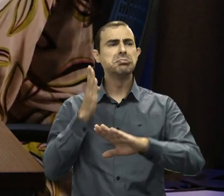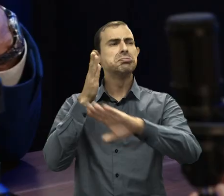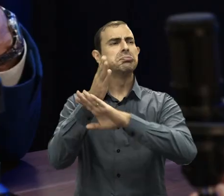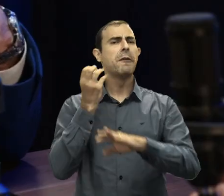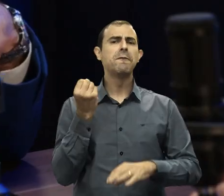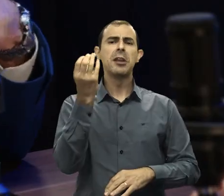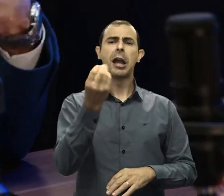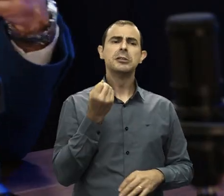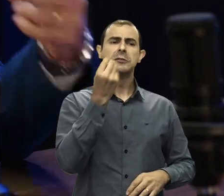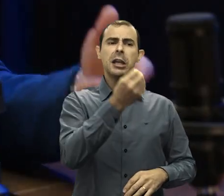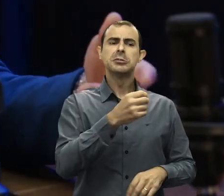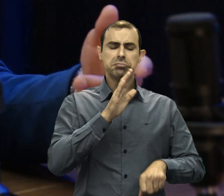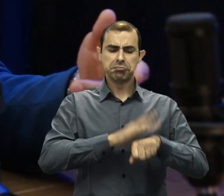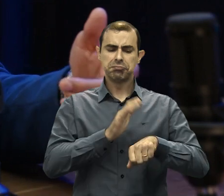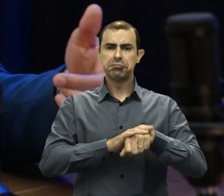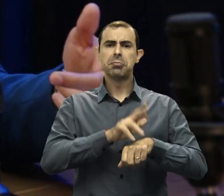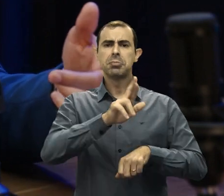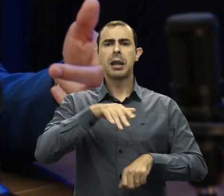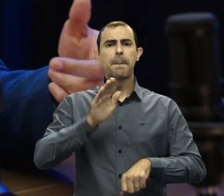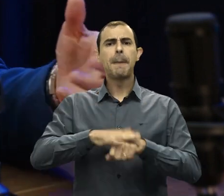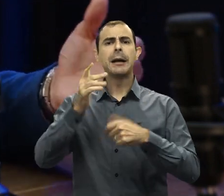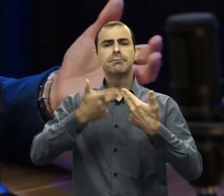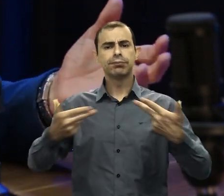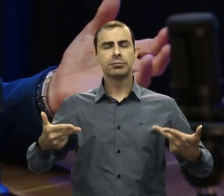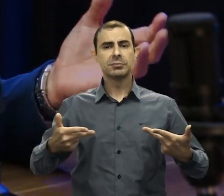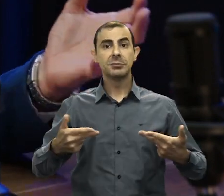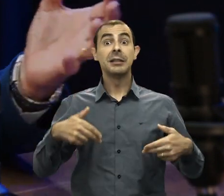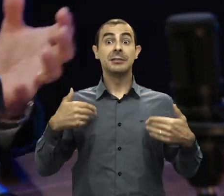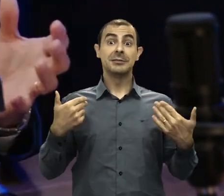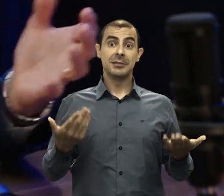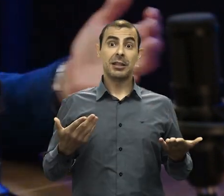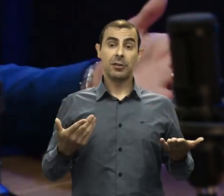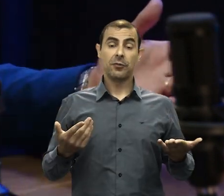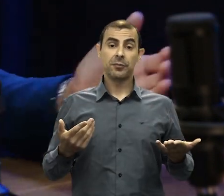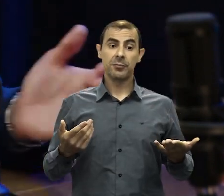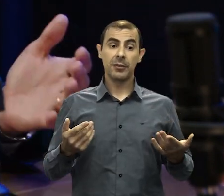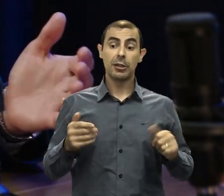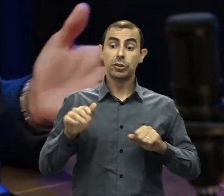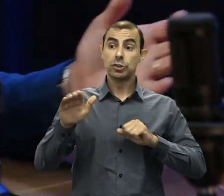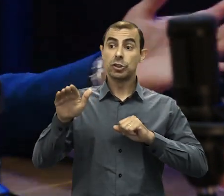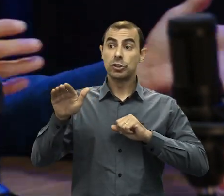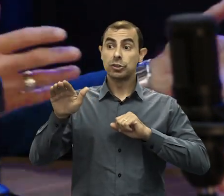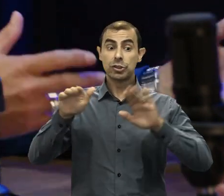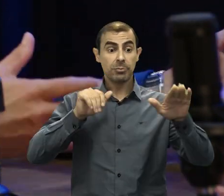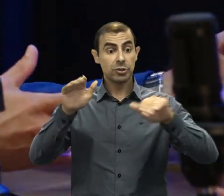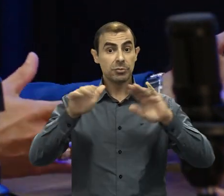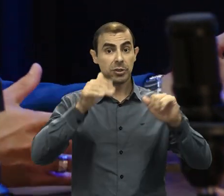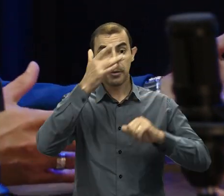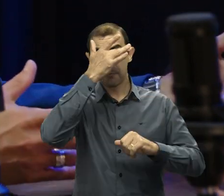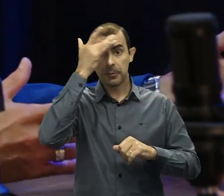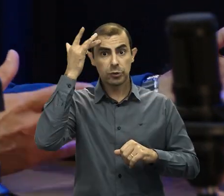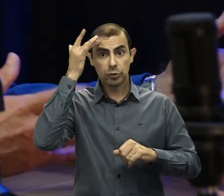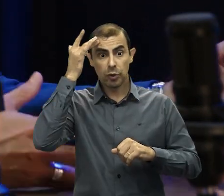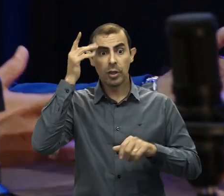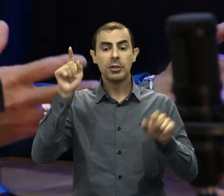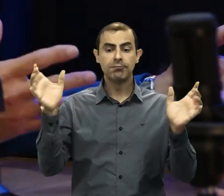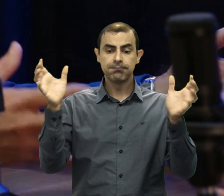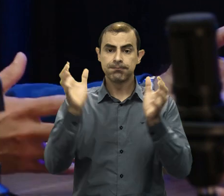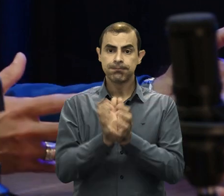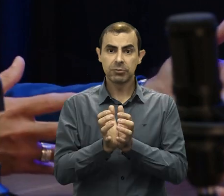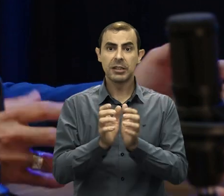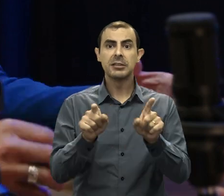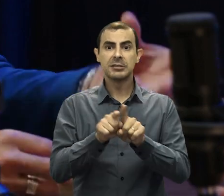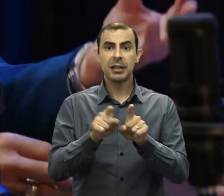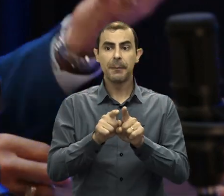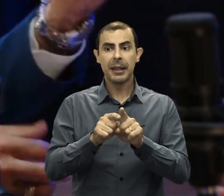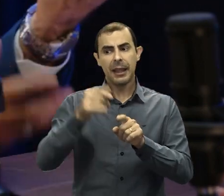conhece o mundo, ela é mais autônoma. Então, na quantidade, nós vamos trazer gente, vamos afastar essa turma da criminalidade das